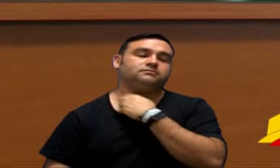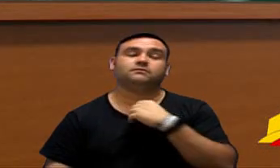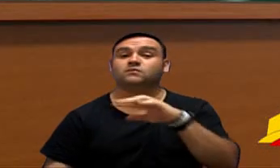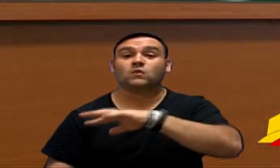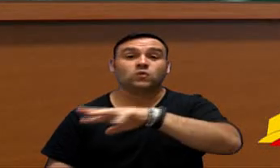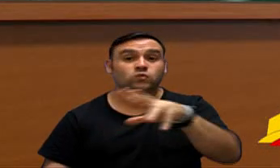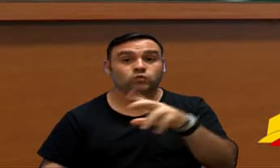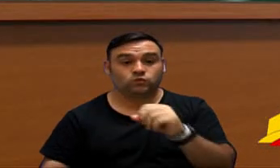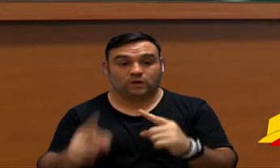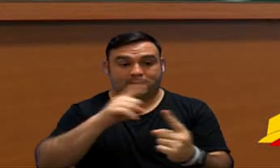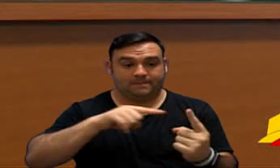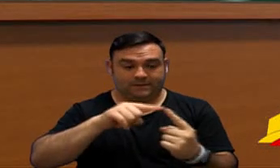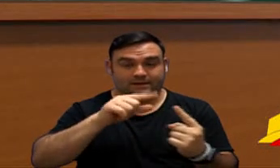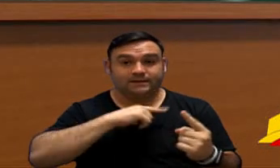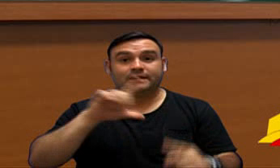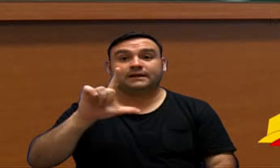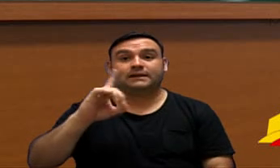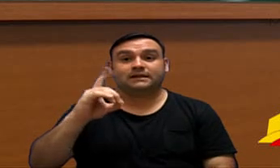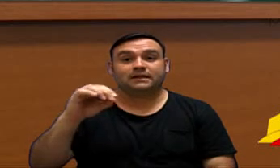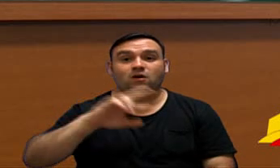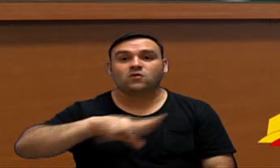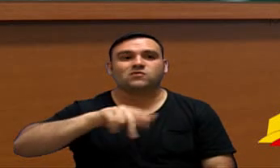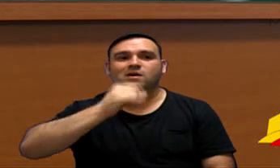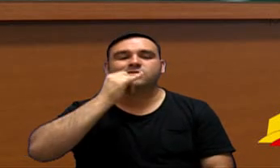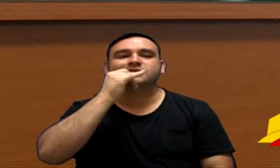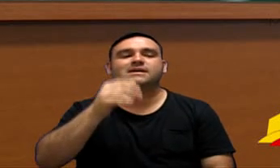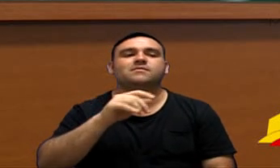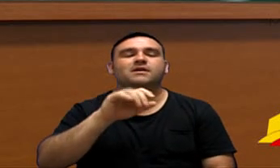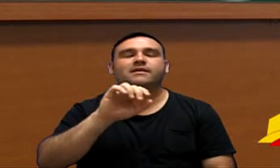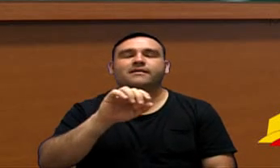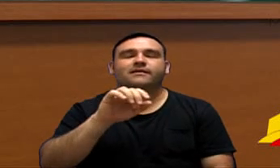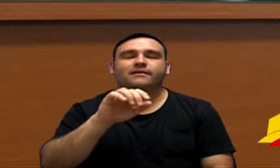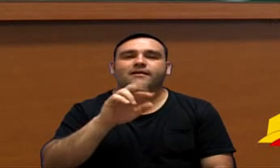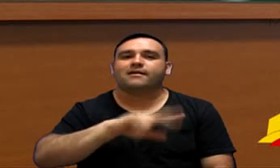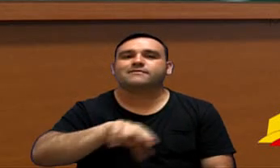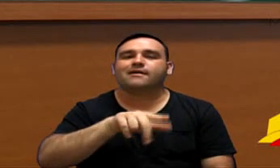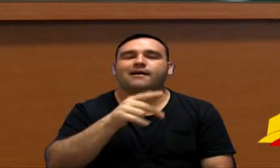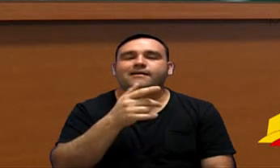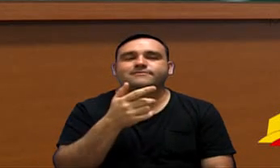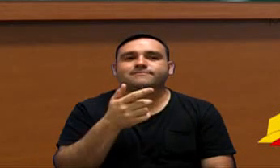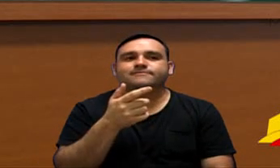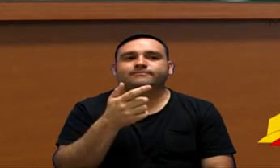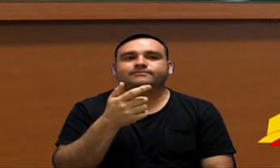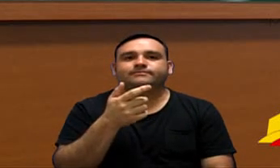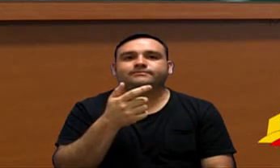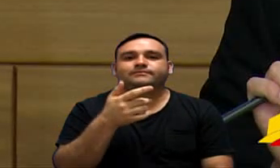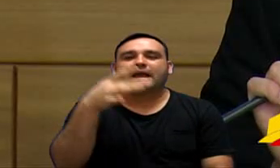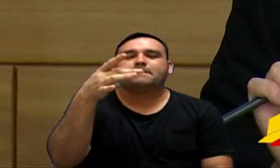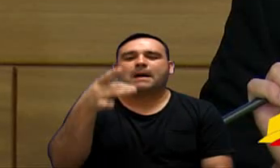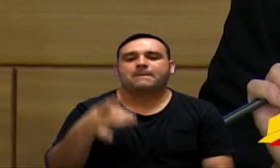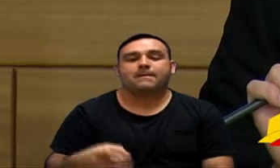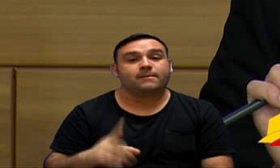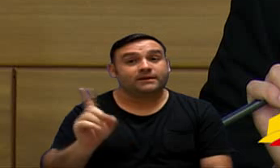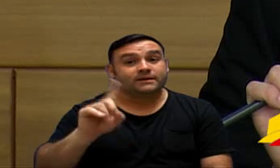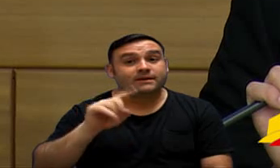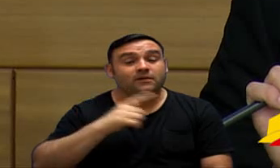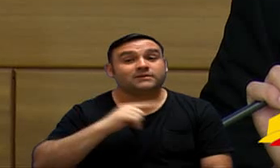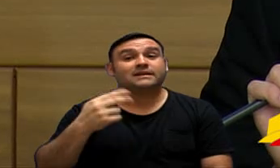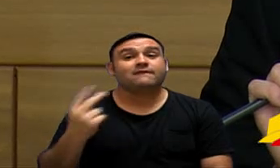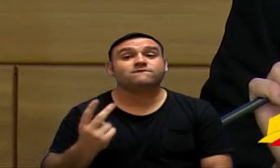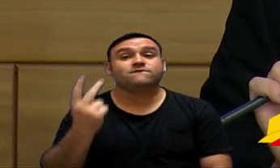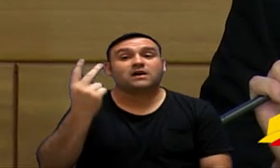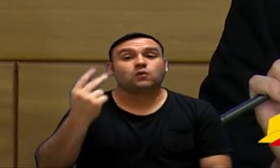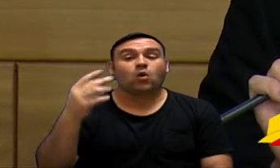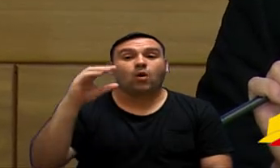Todas as metas que estão aqui, a LDO ela não é destrinchada de forma descritiva. Ela aparece os